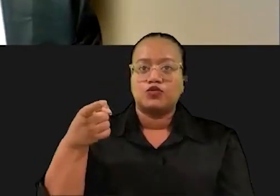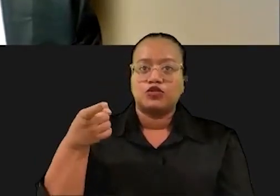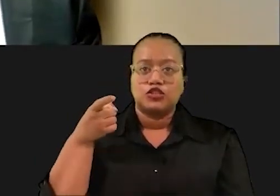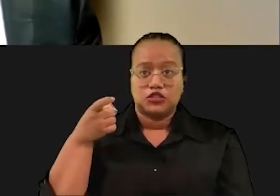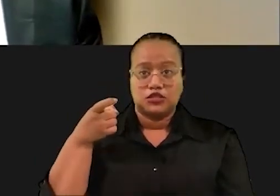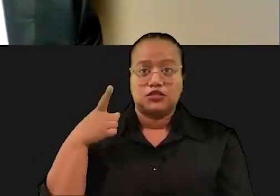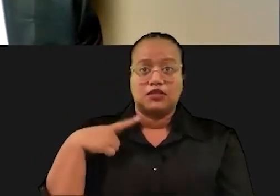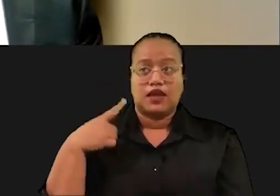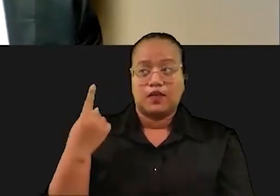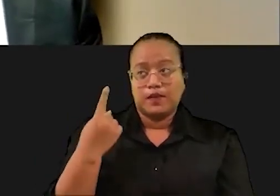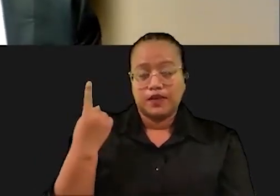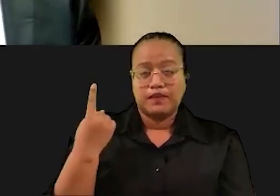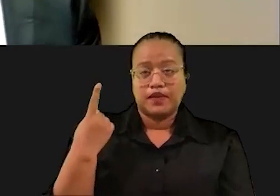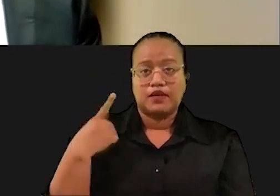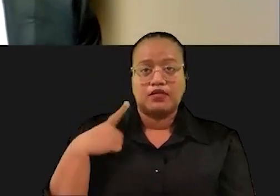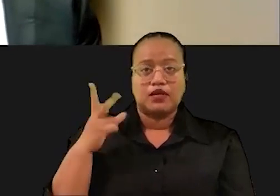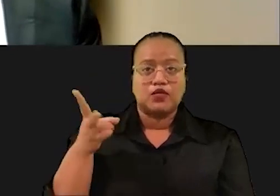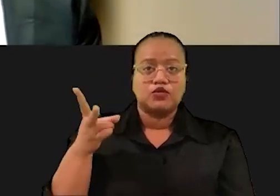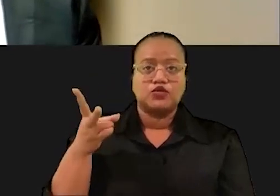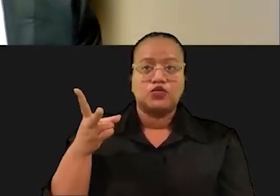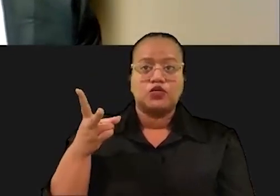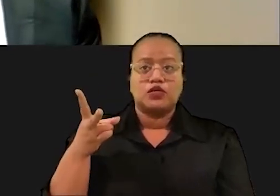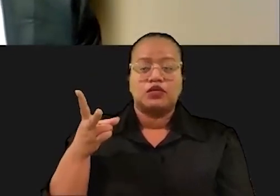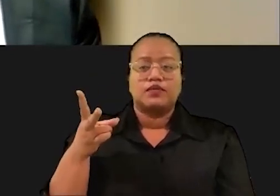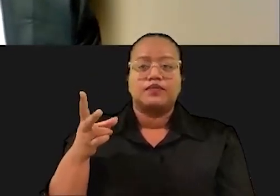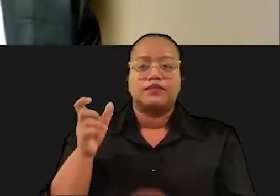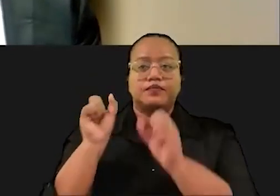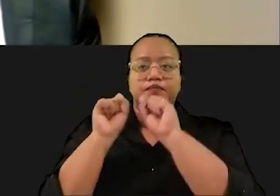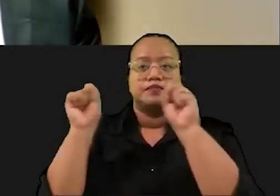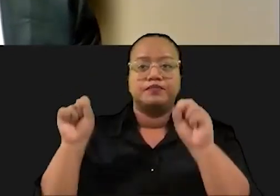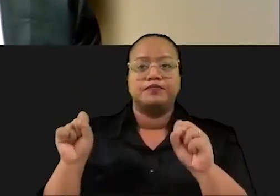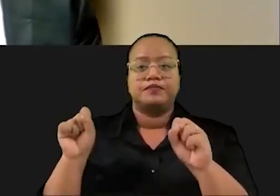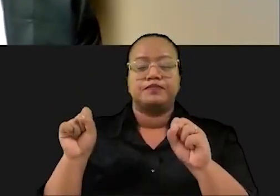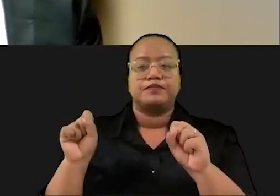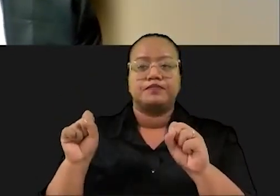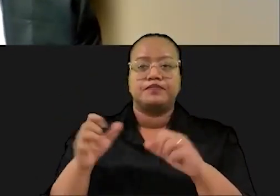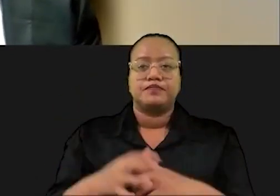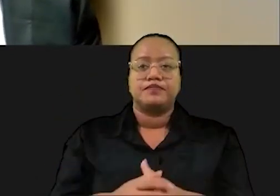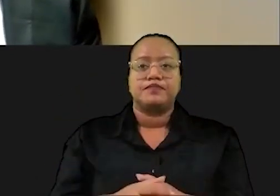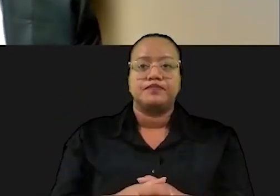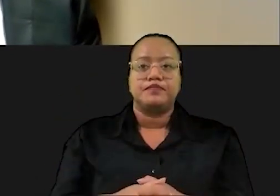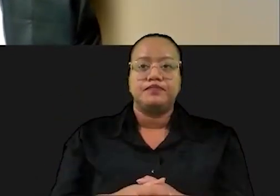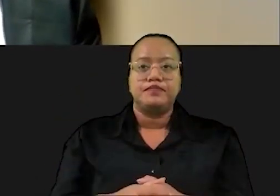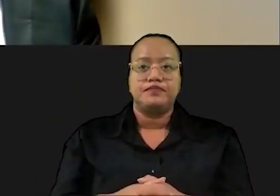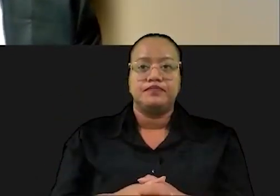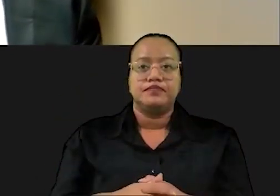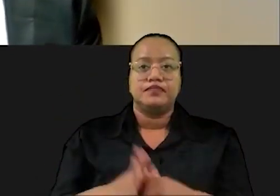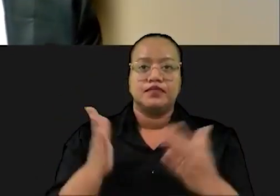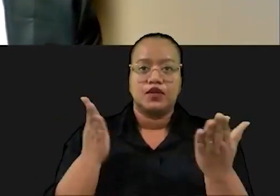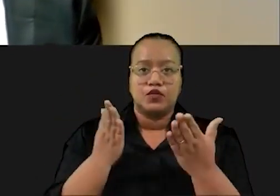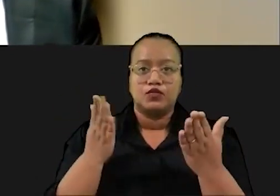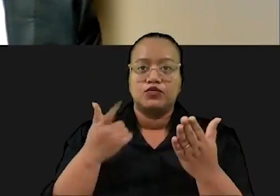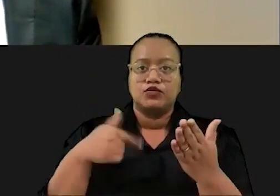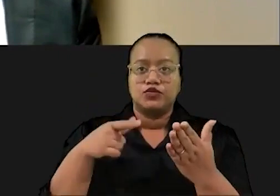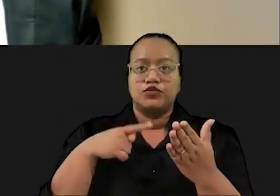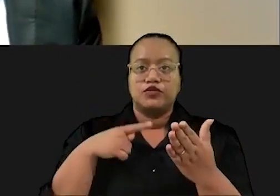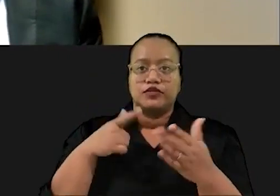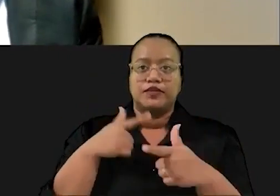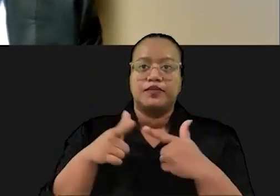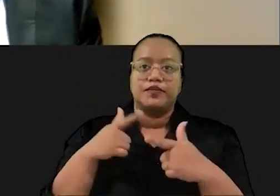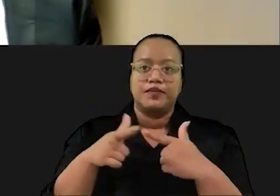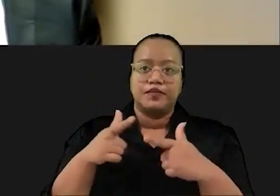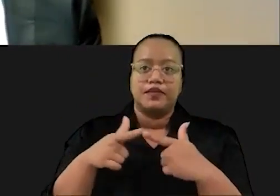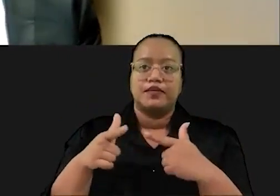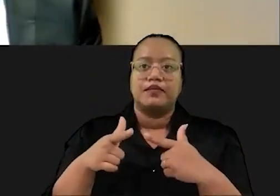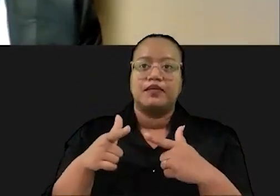mostrar depois que esse é um dos problemas que nós temos hoje para avançar com o sistema, porque a gente ainda tem um sistema legado ali